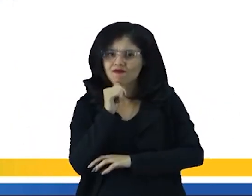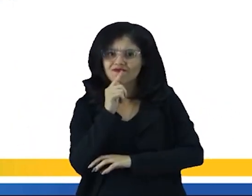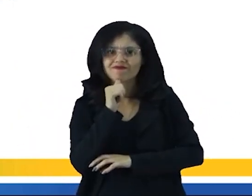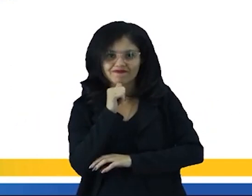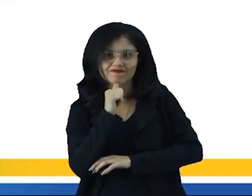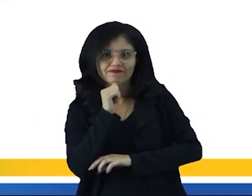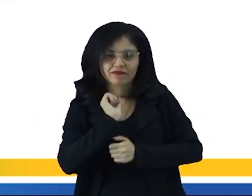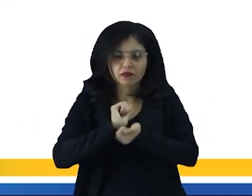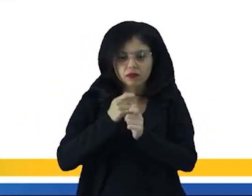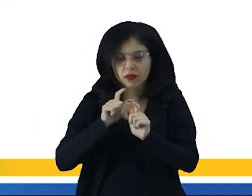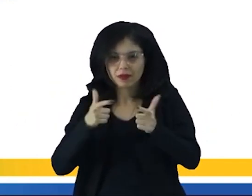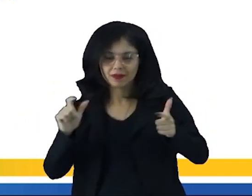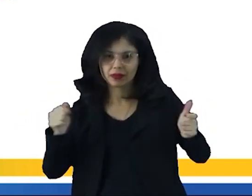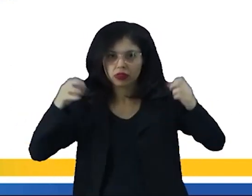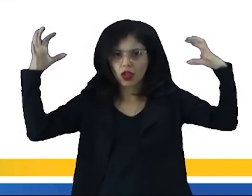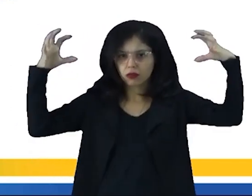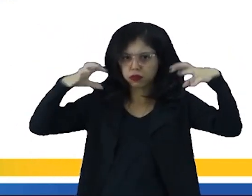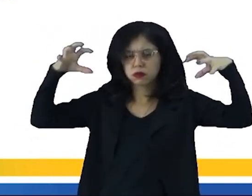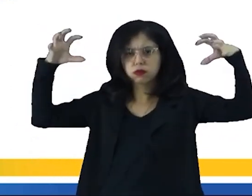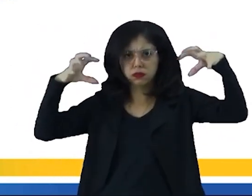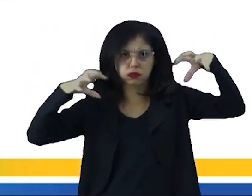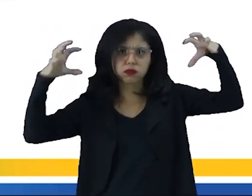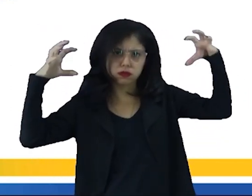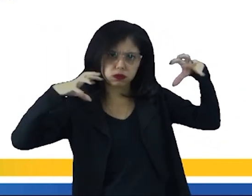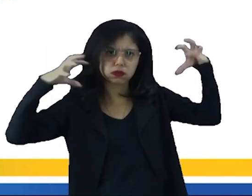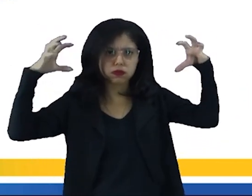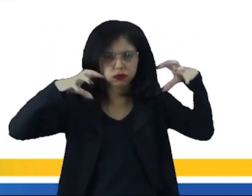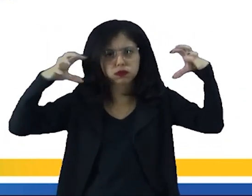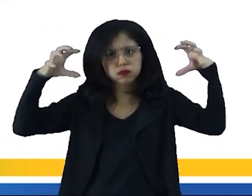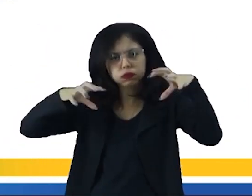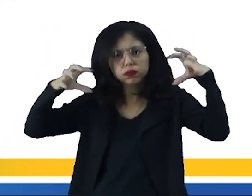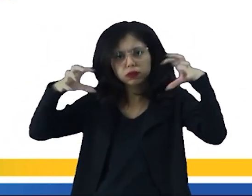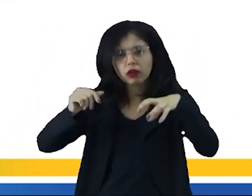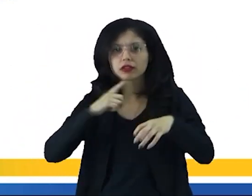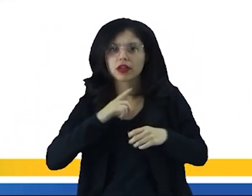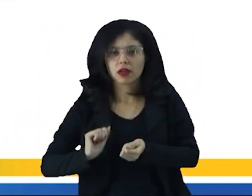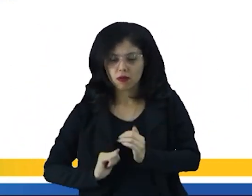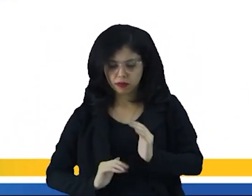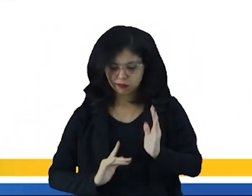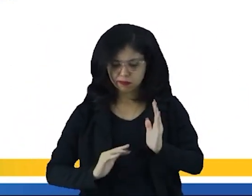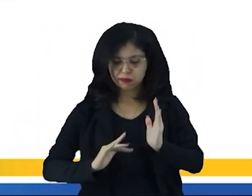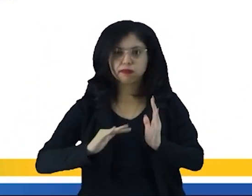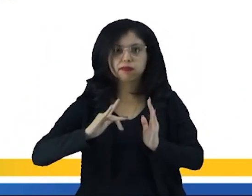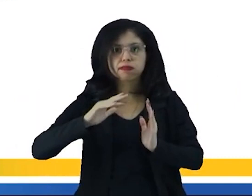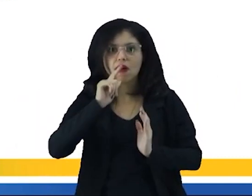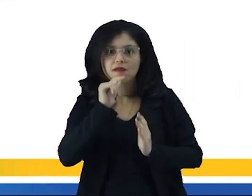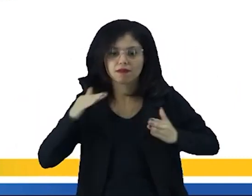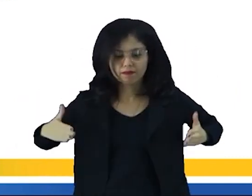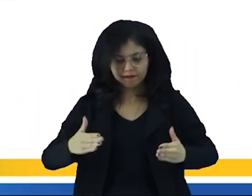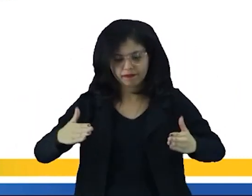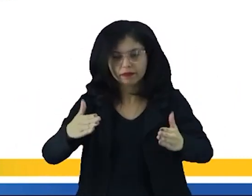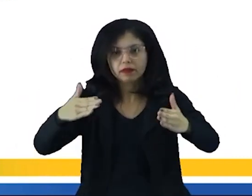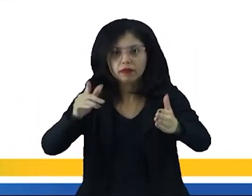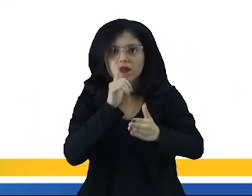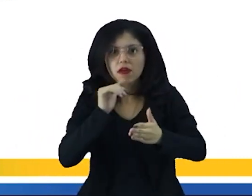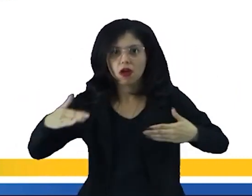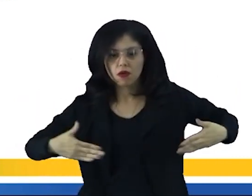maior quantidade de chuva nessas regiões e, portanto, abastece maior quantidade de igarapé, de